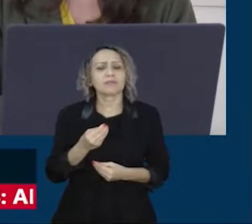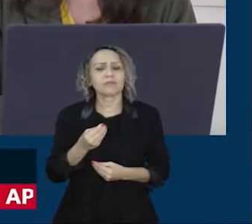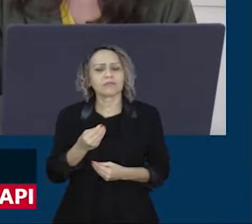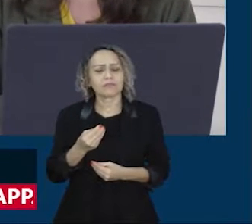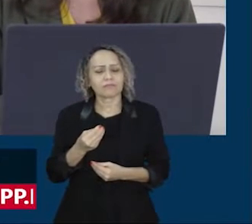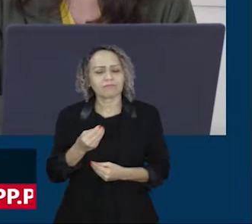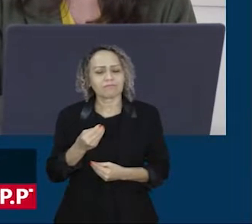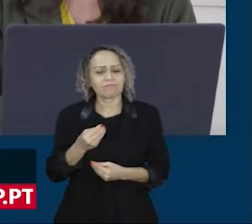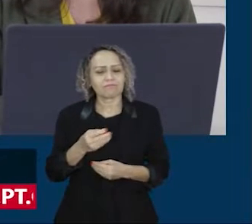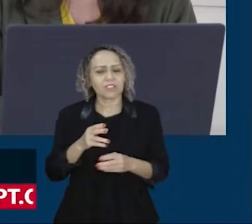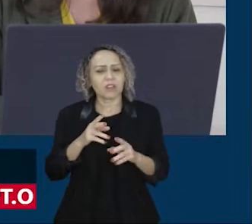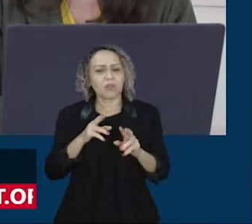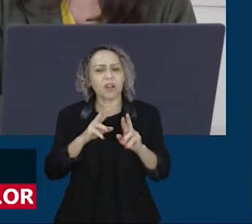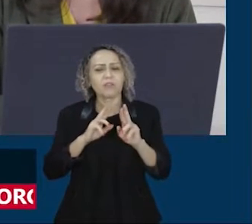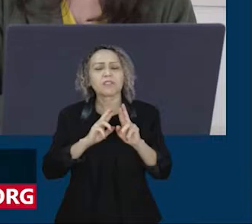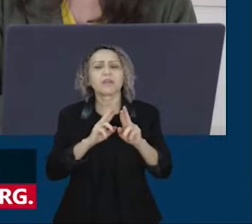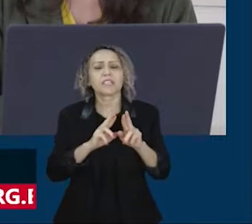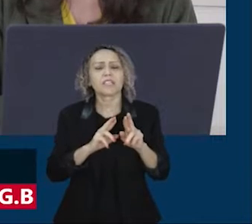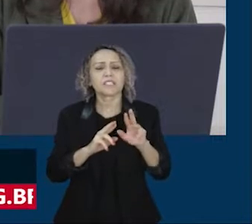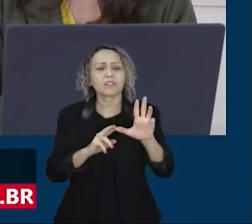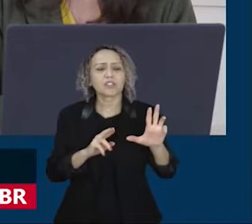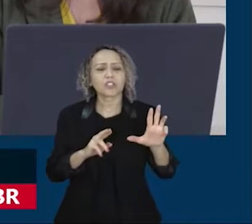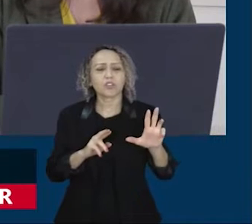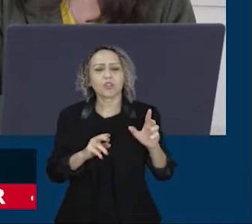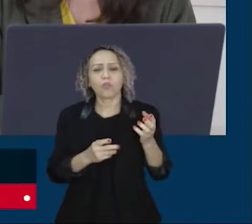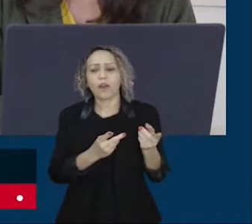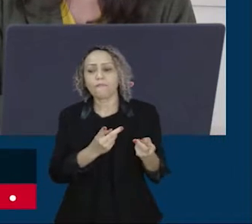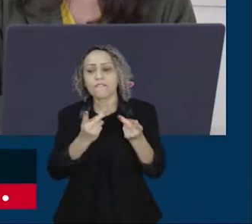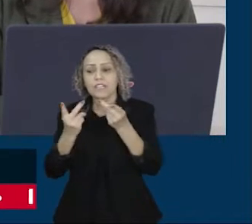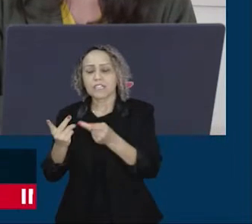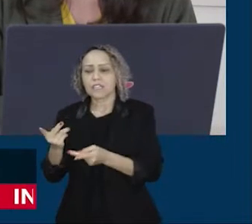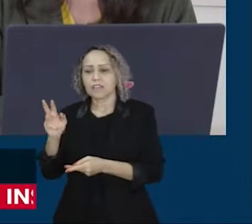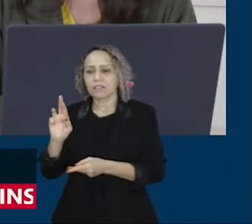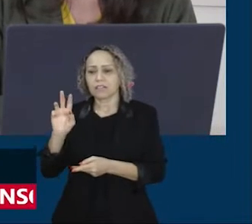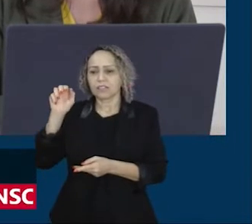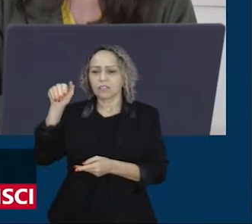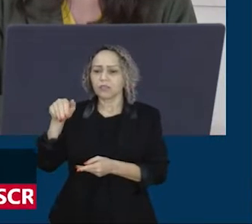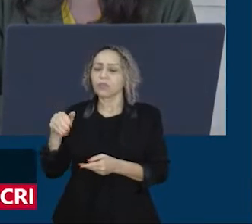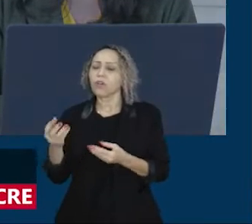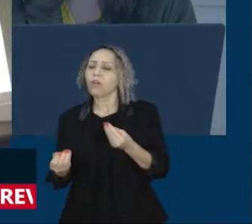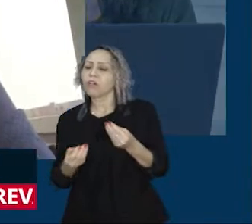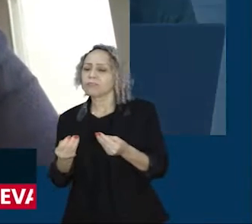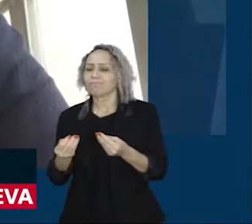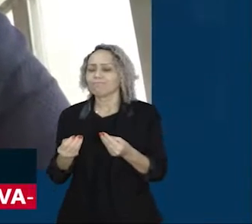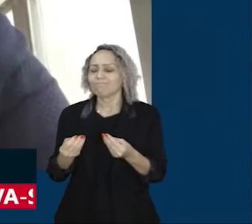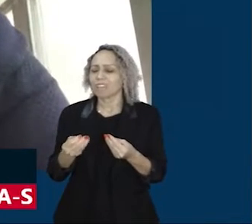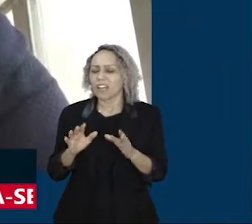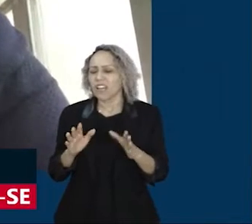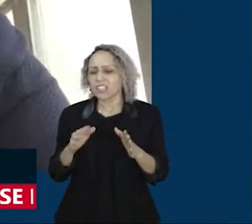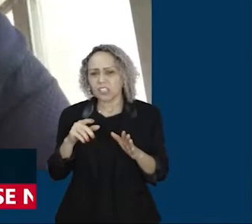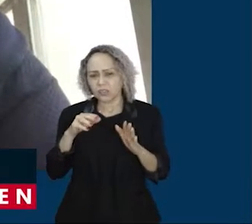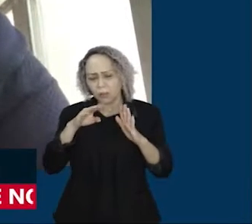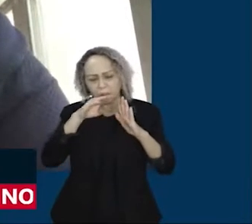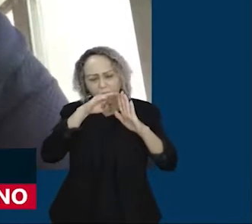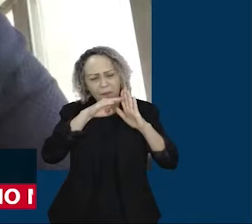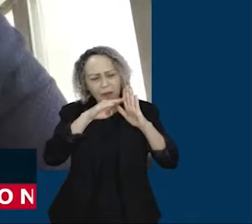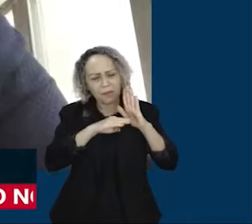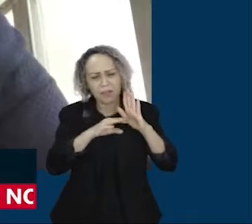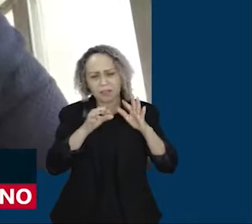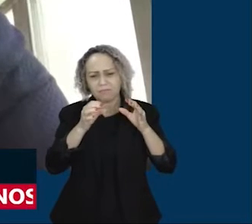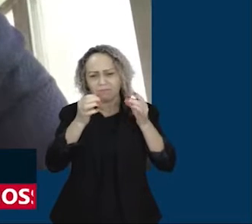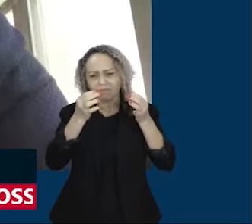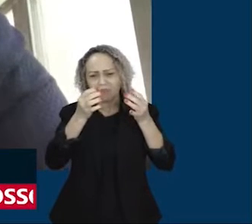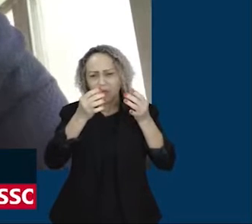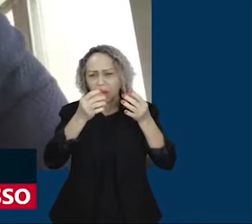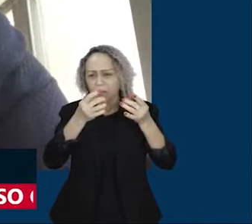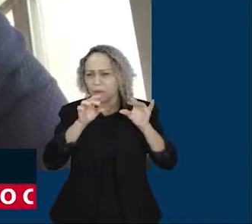A expectativa é a melhor possível, né? A gente não tem ainda o detalhamento da agenda, é uma presença curta, mas o Rio Grande do